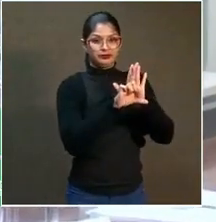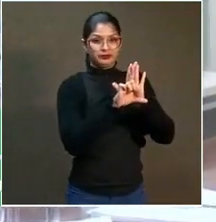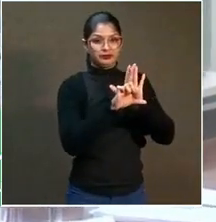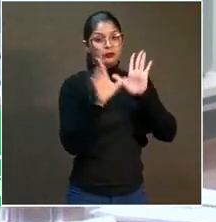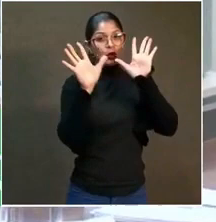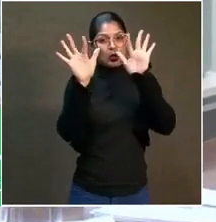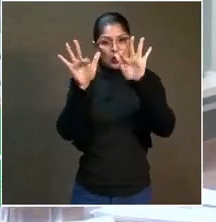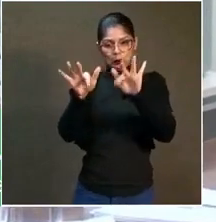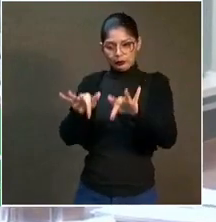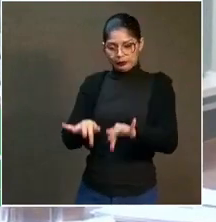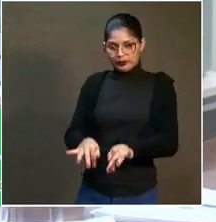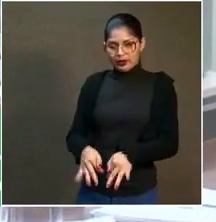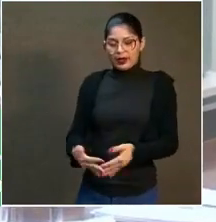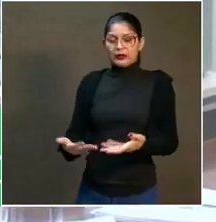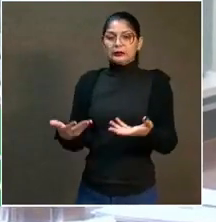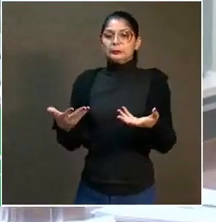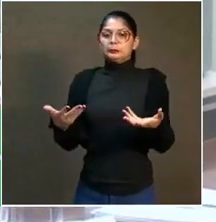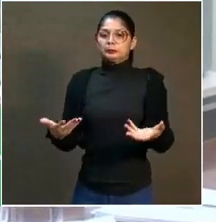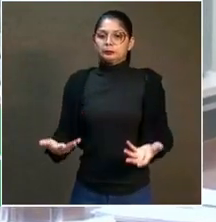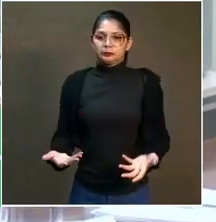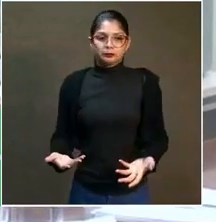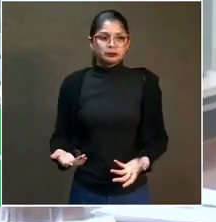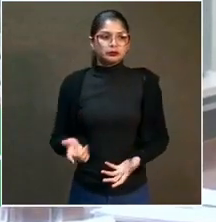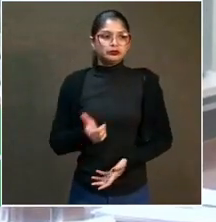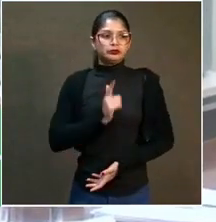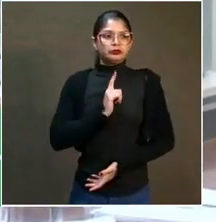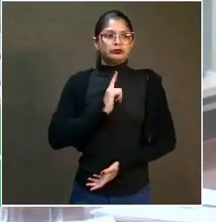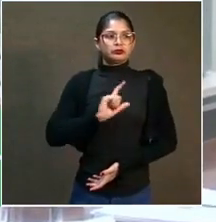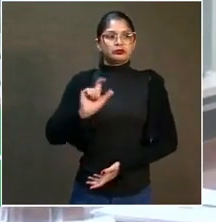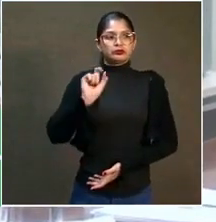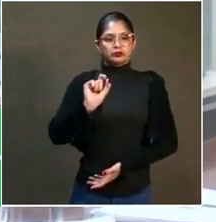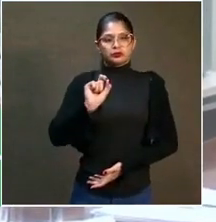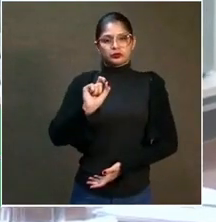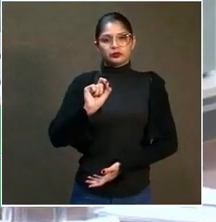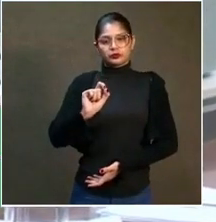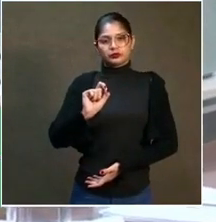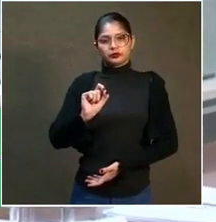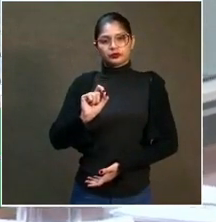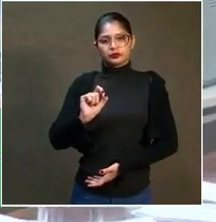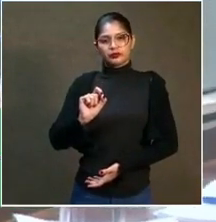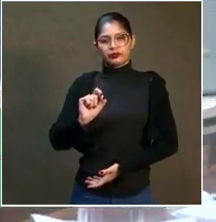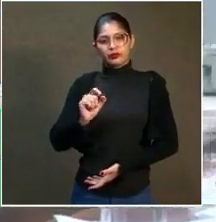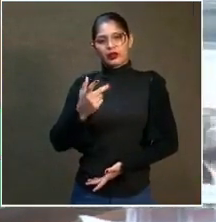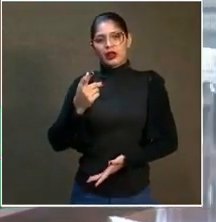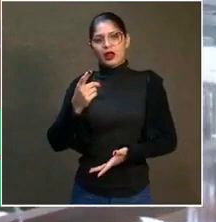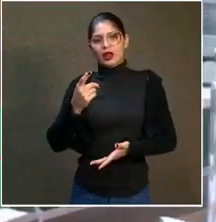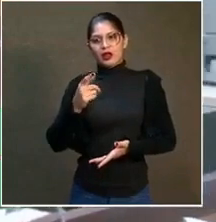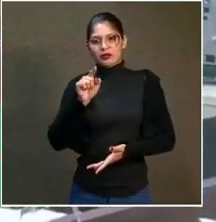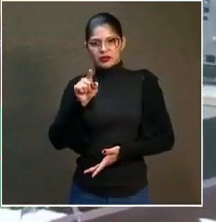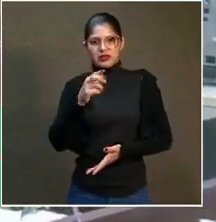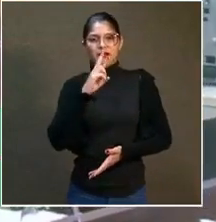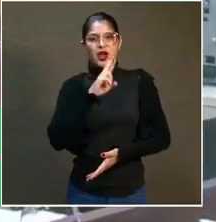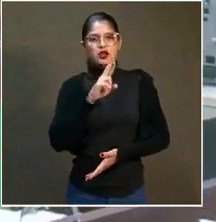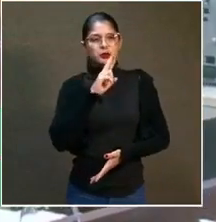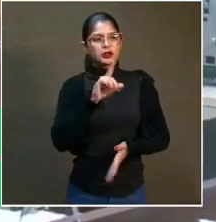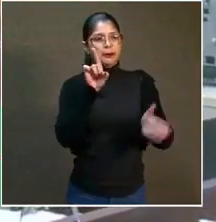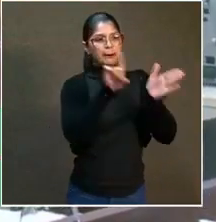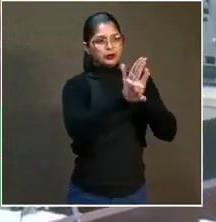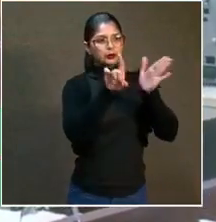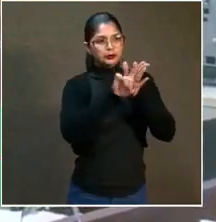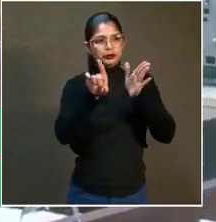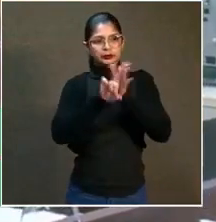Ao final, vai ser feito aqui, excelências, um questionário.